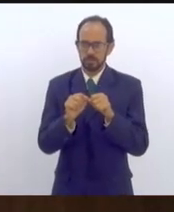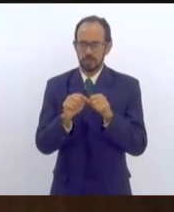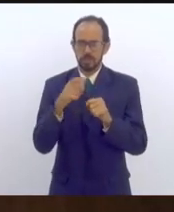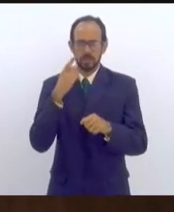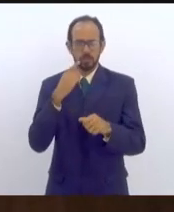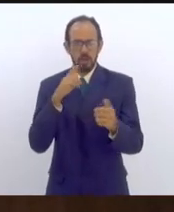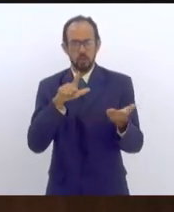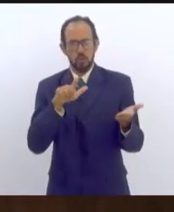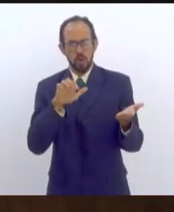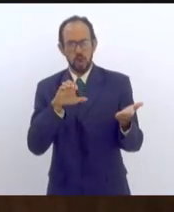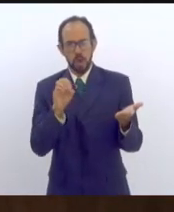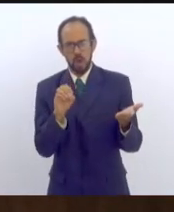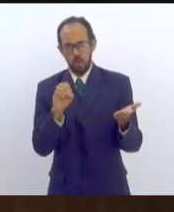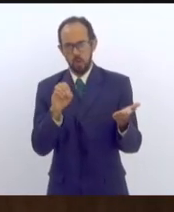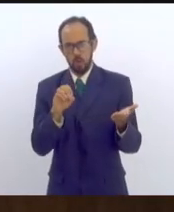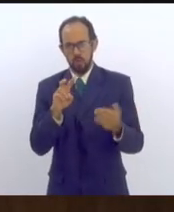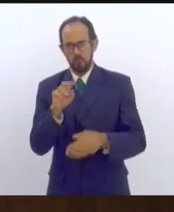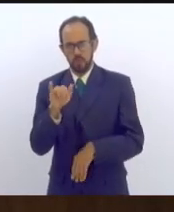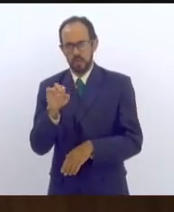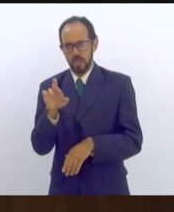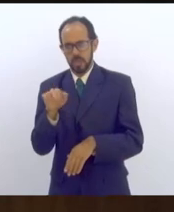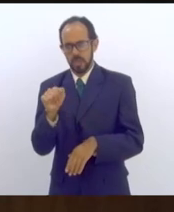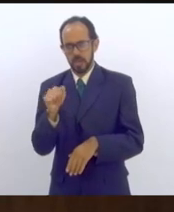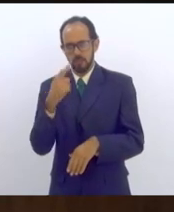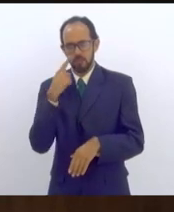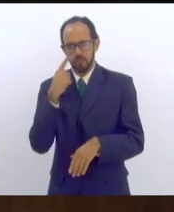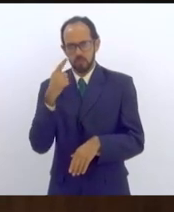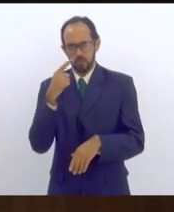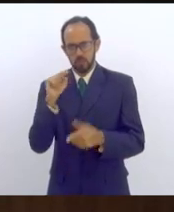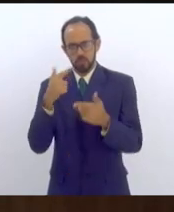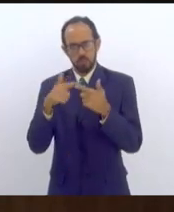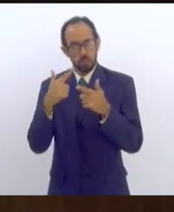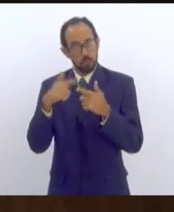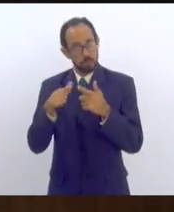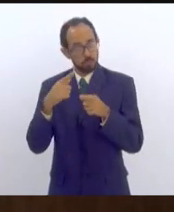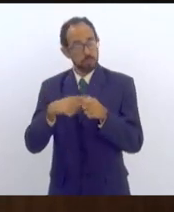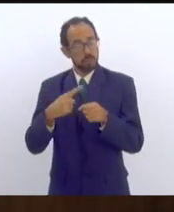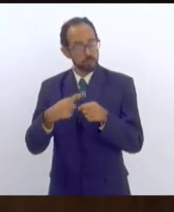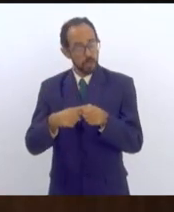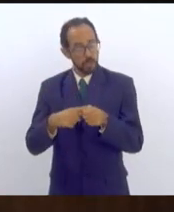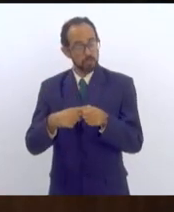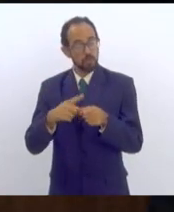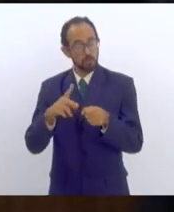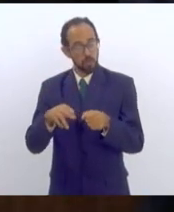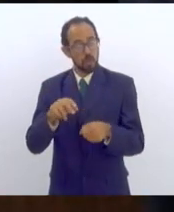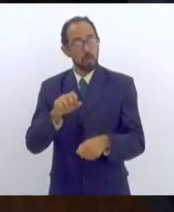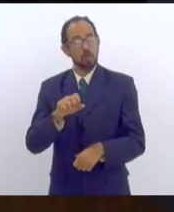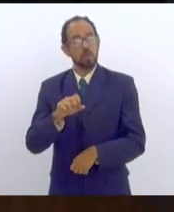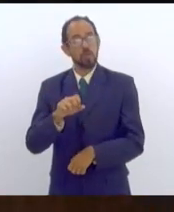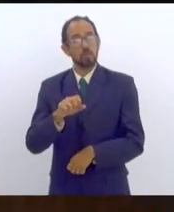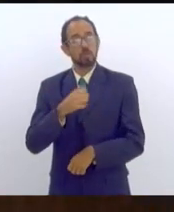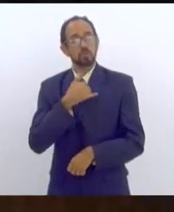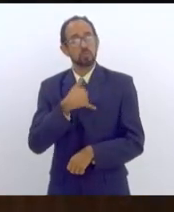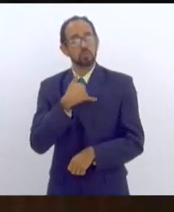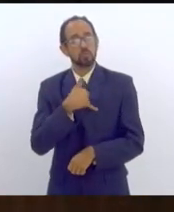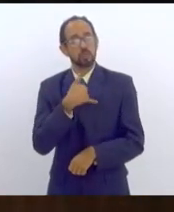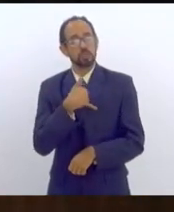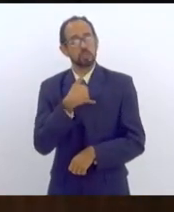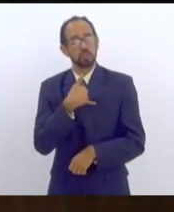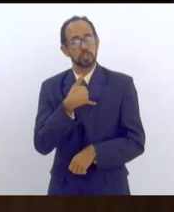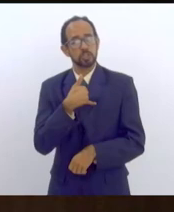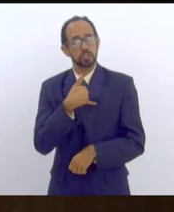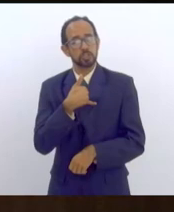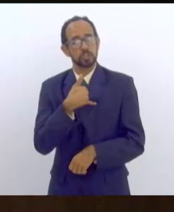Vieira colocando problemas numa cidade grande como São João de Meriti. Eu quero dizer que a gente está vivendo